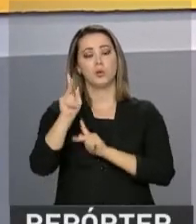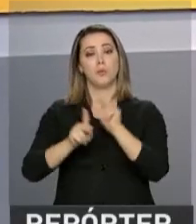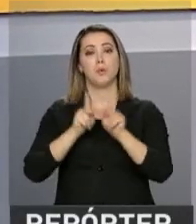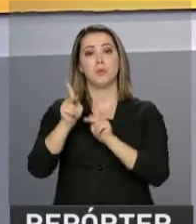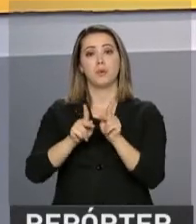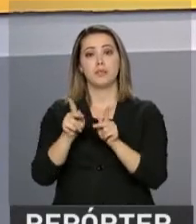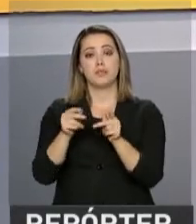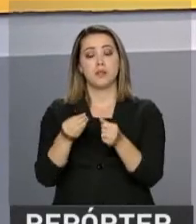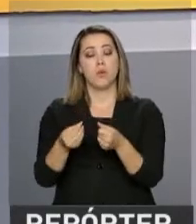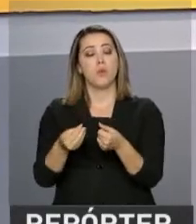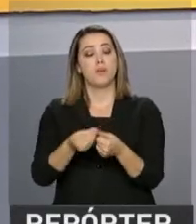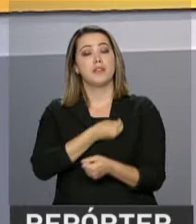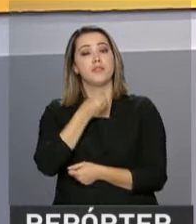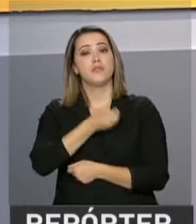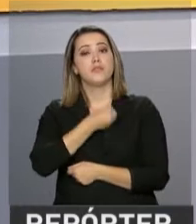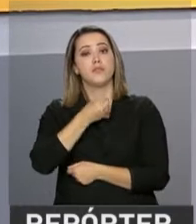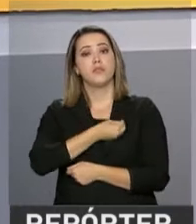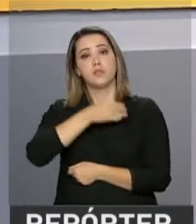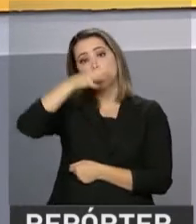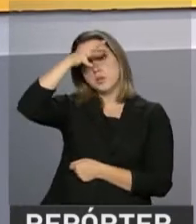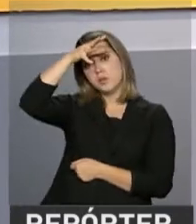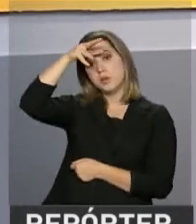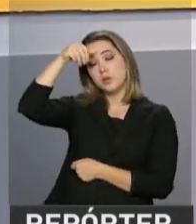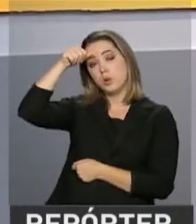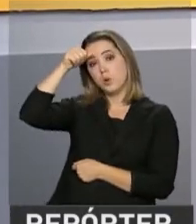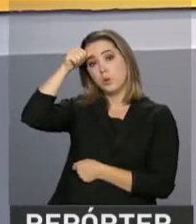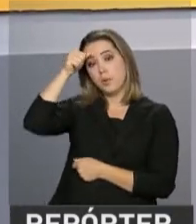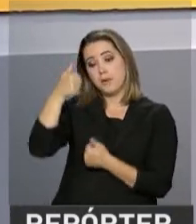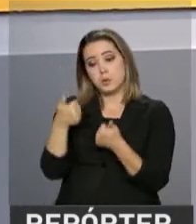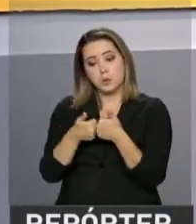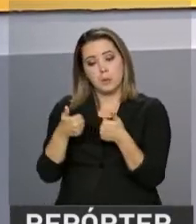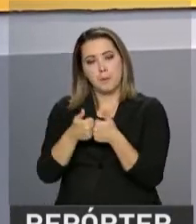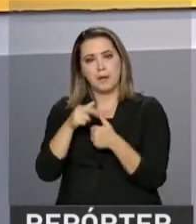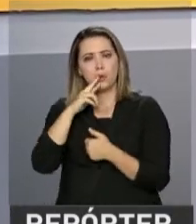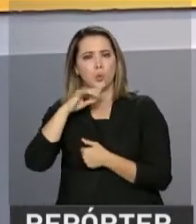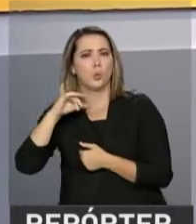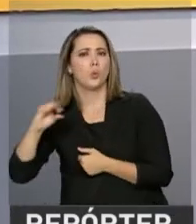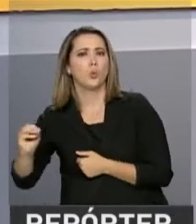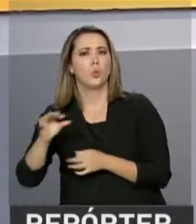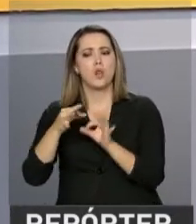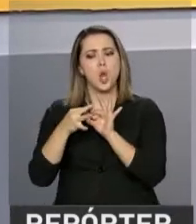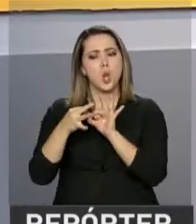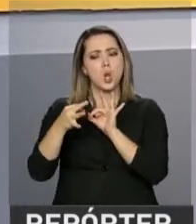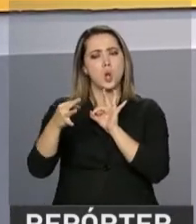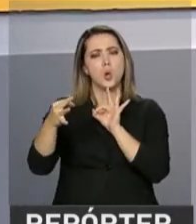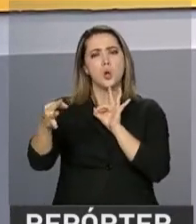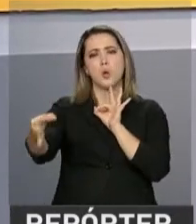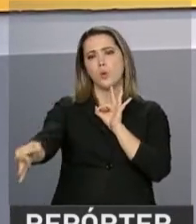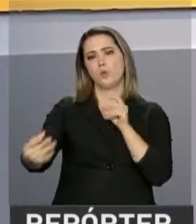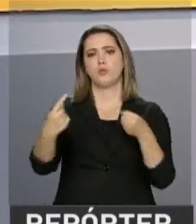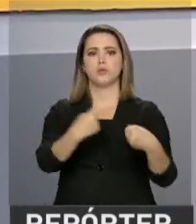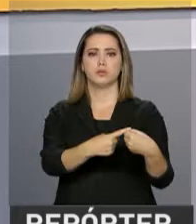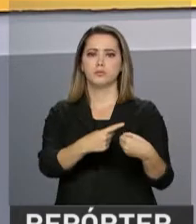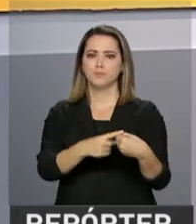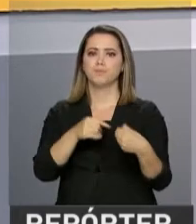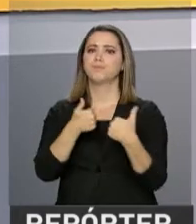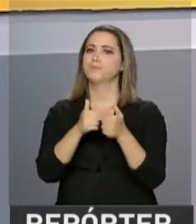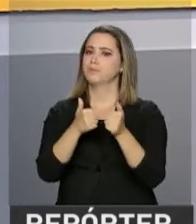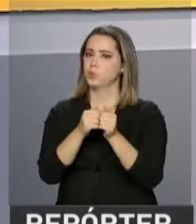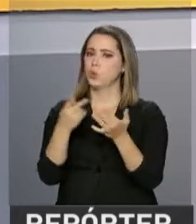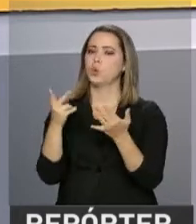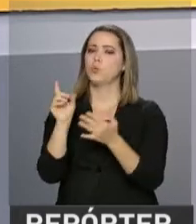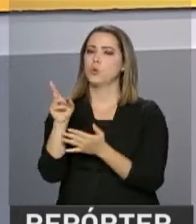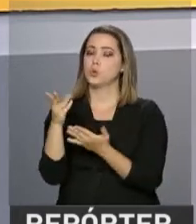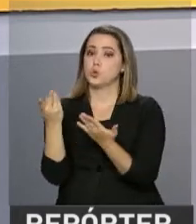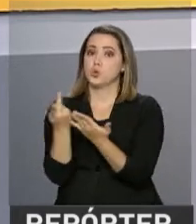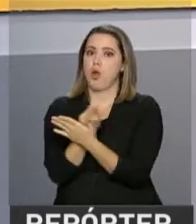da amazônia é um desafio para o poder público muitos moram em locais distantes das cidades e o transporte só pode ser feito